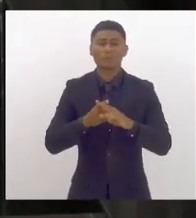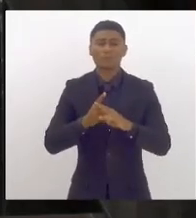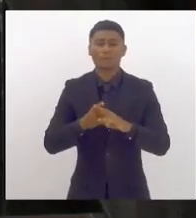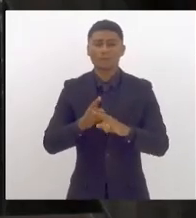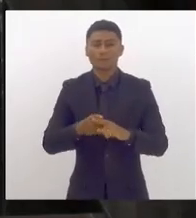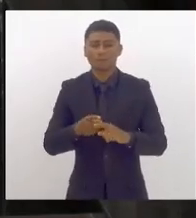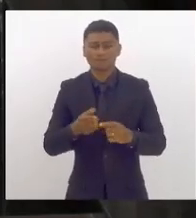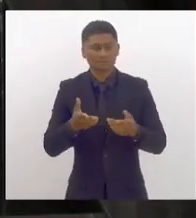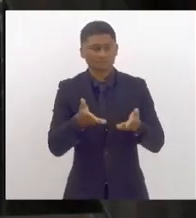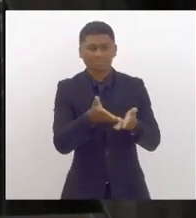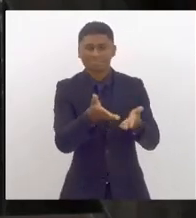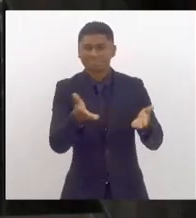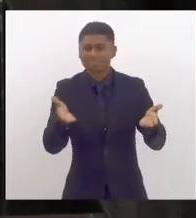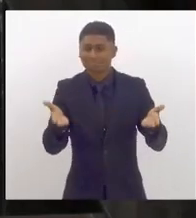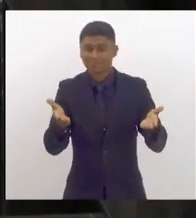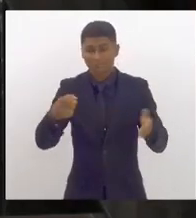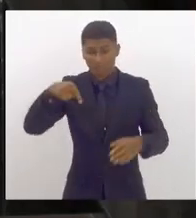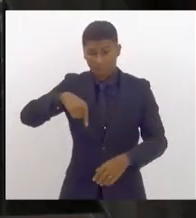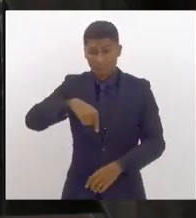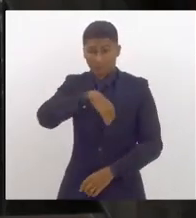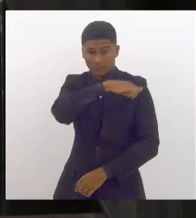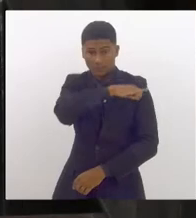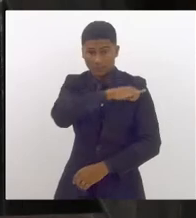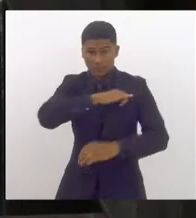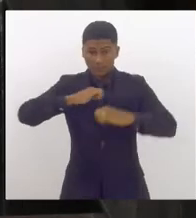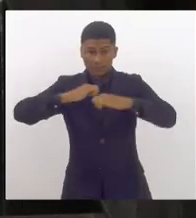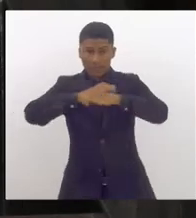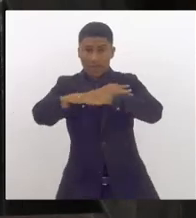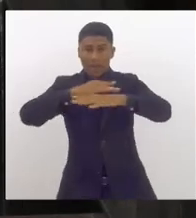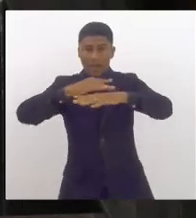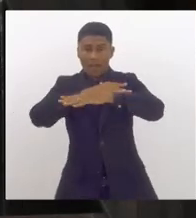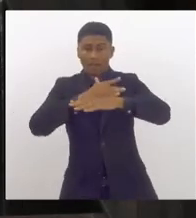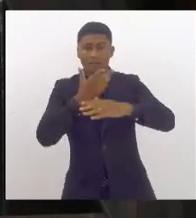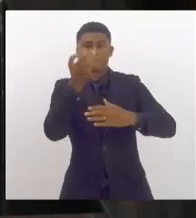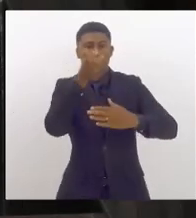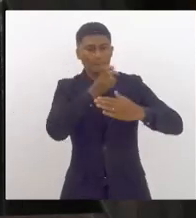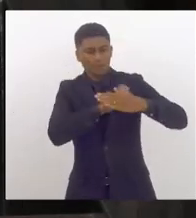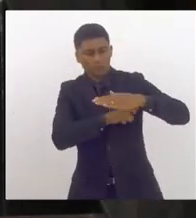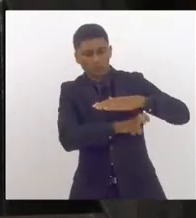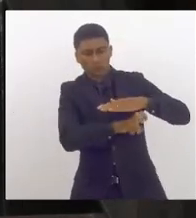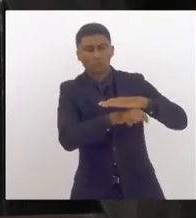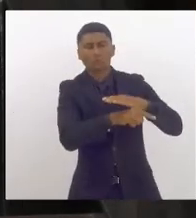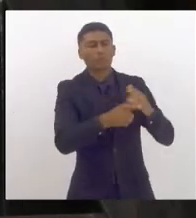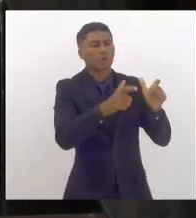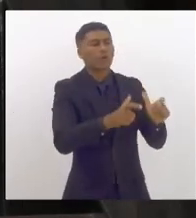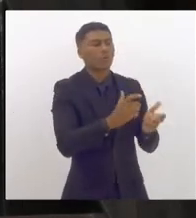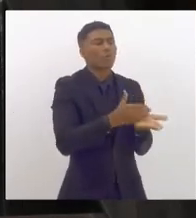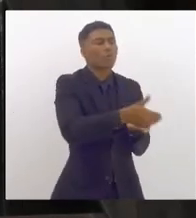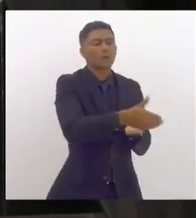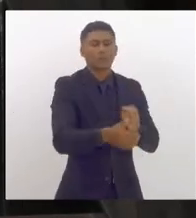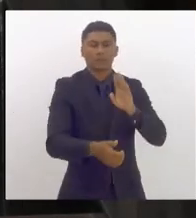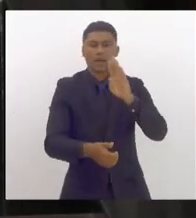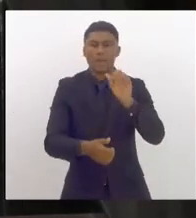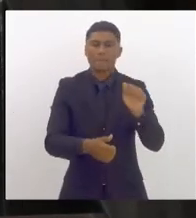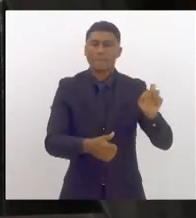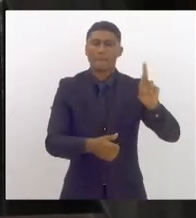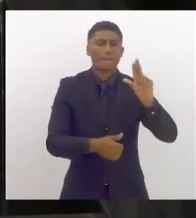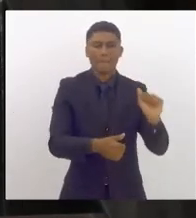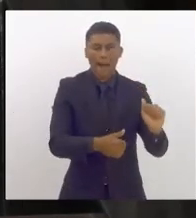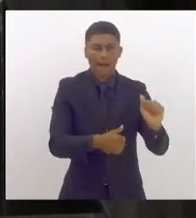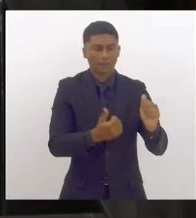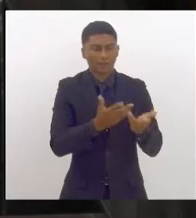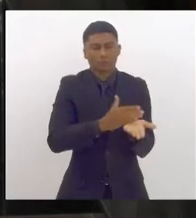pela cidade do Rio de Janeiro começando lá na Barra da Tijuca cortando